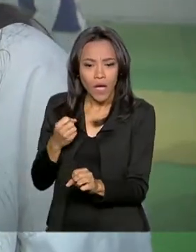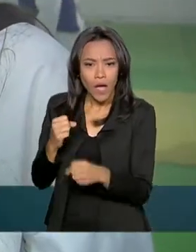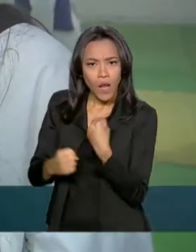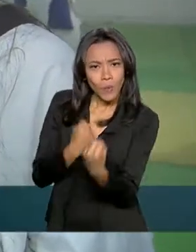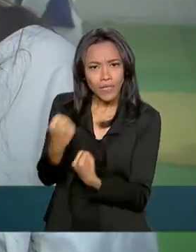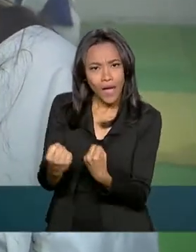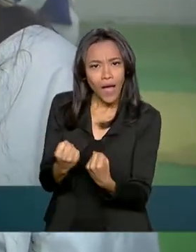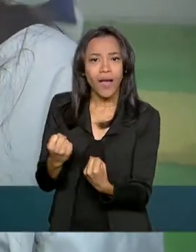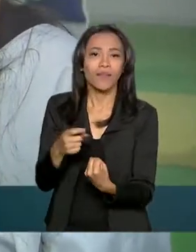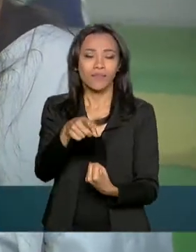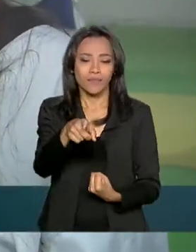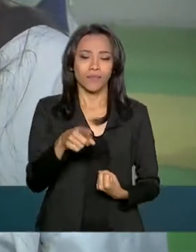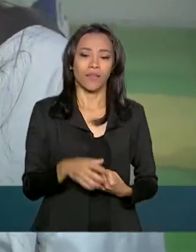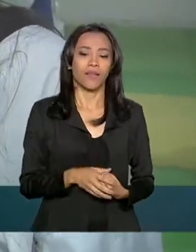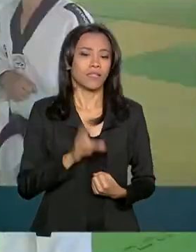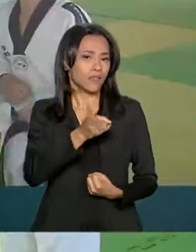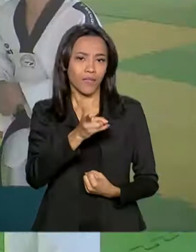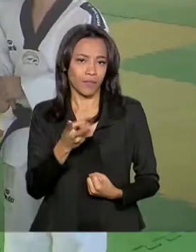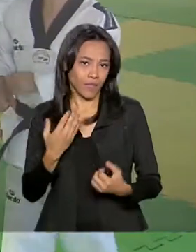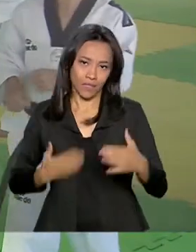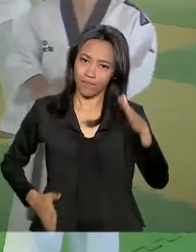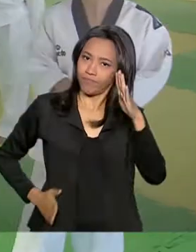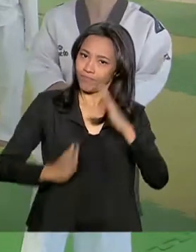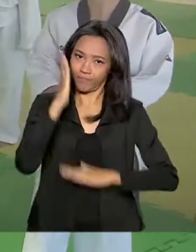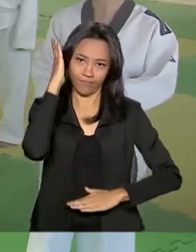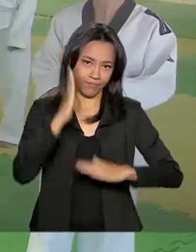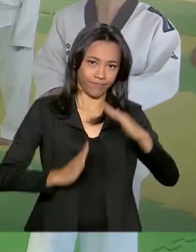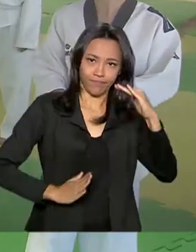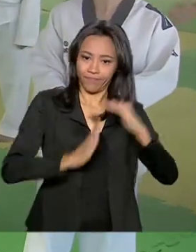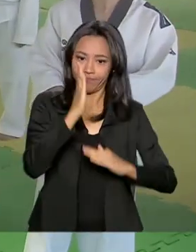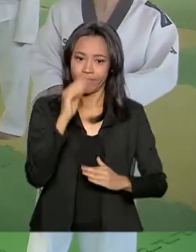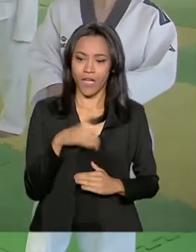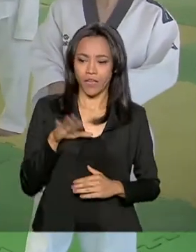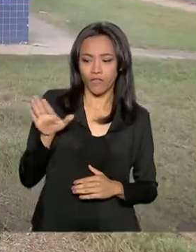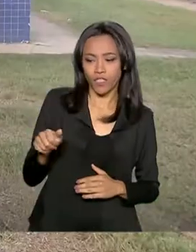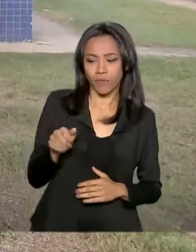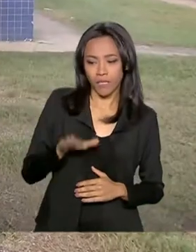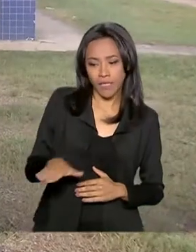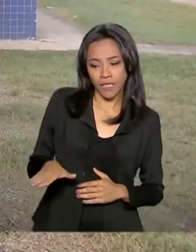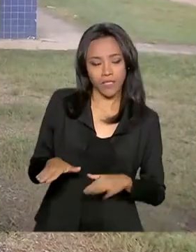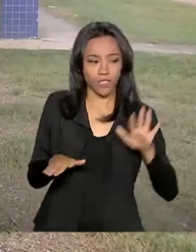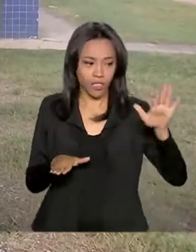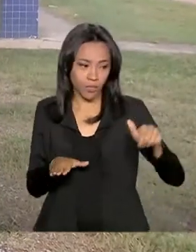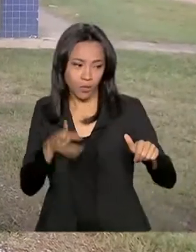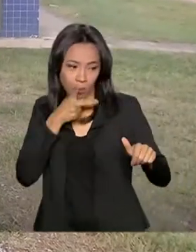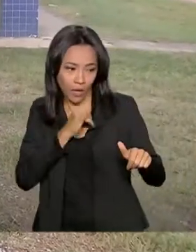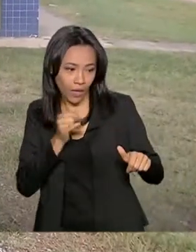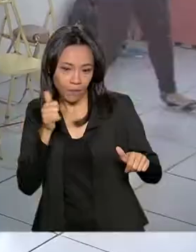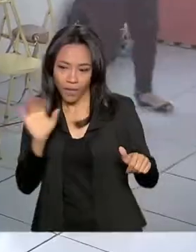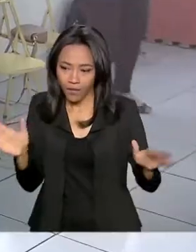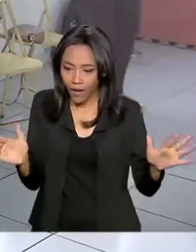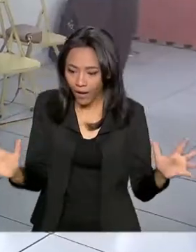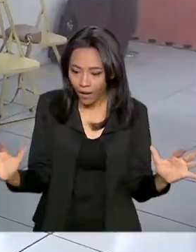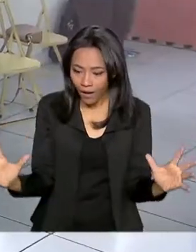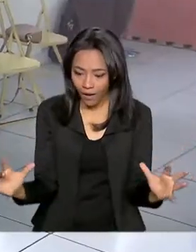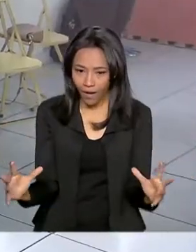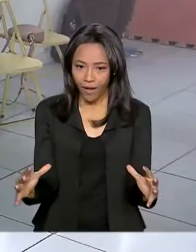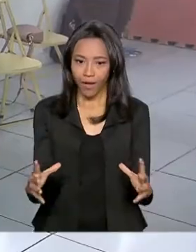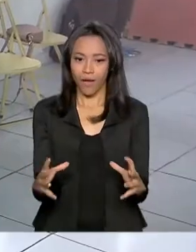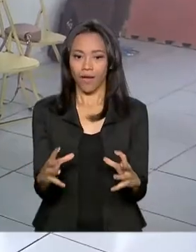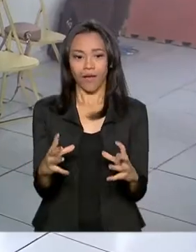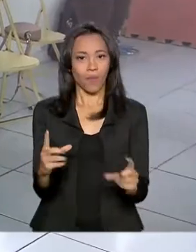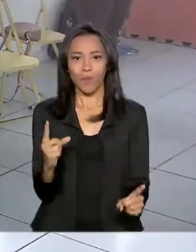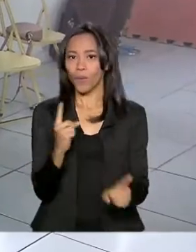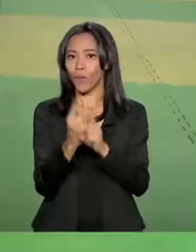é superação, sempre. Uma criança foi puxando a outra, que trouxeram os pais, e tudo se transformou num